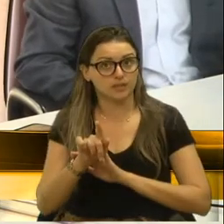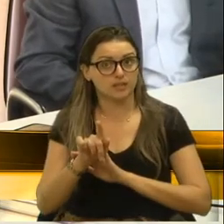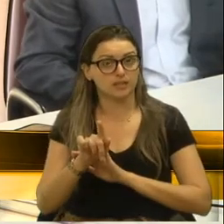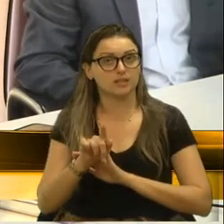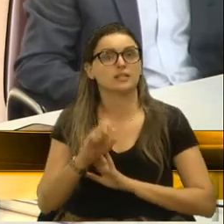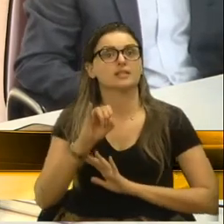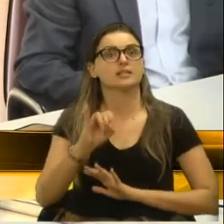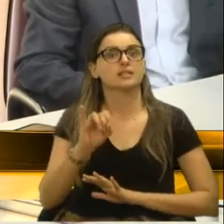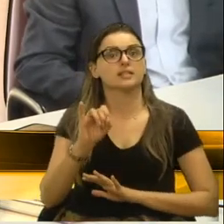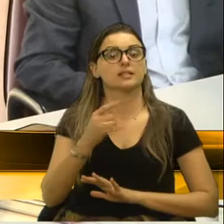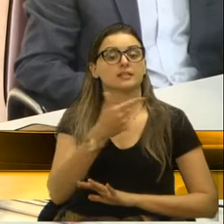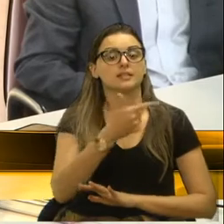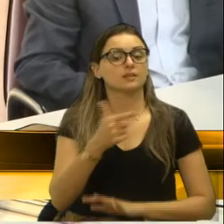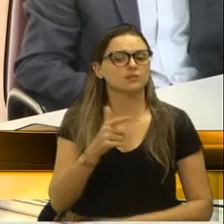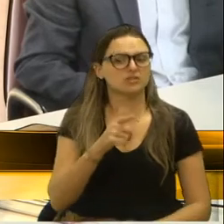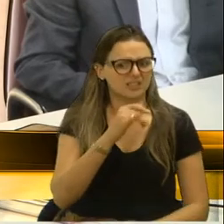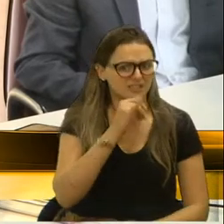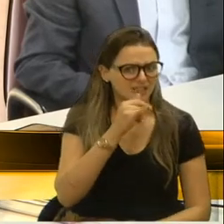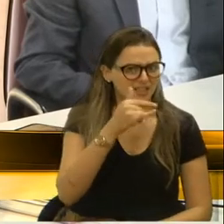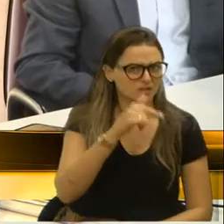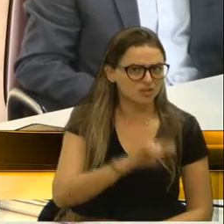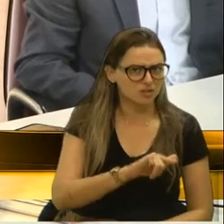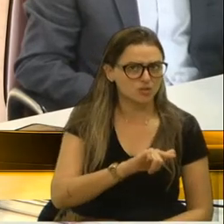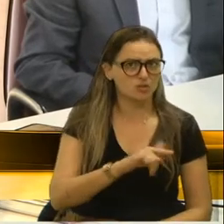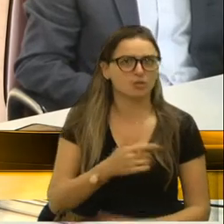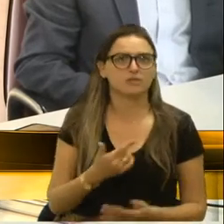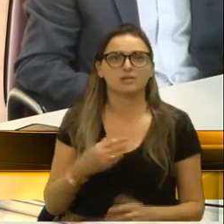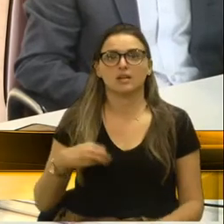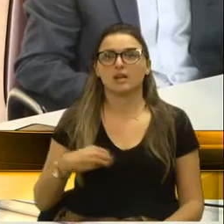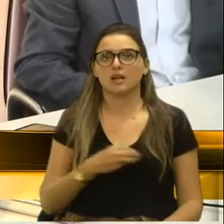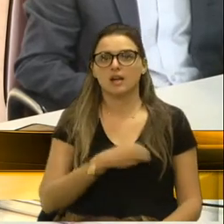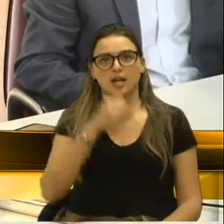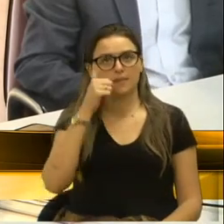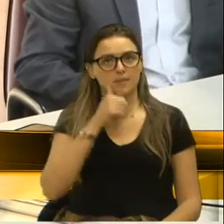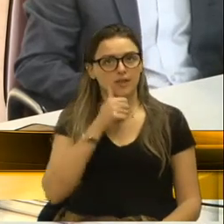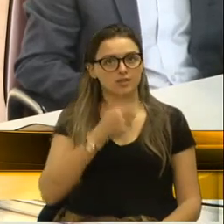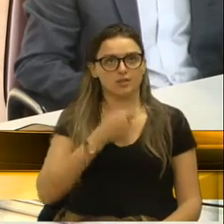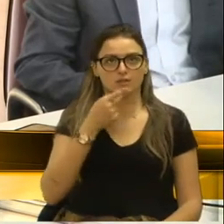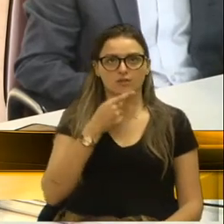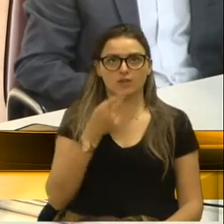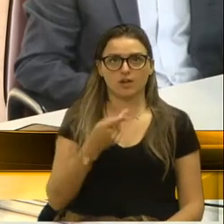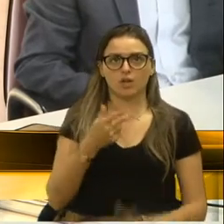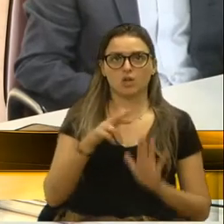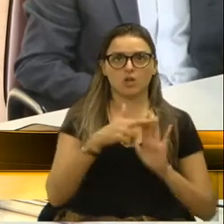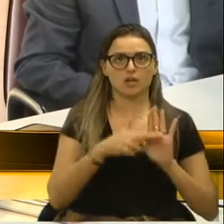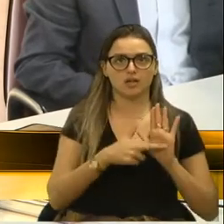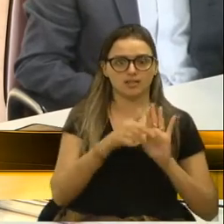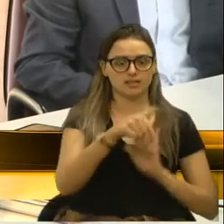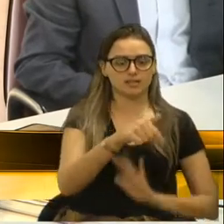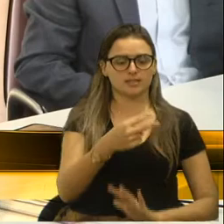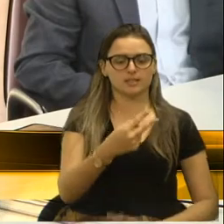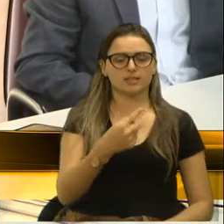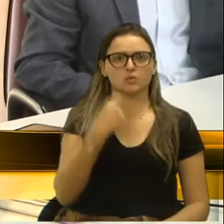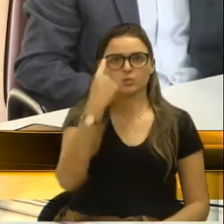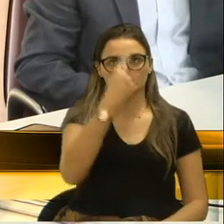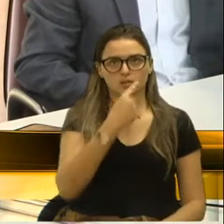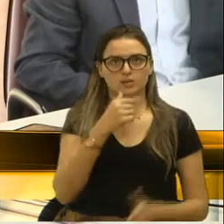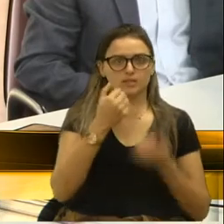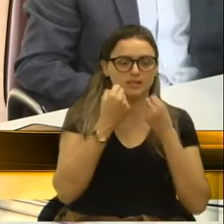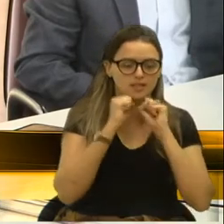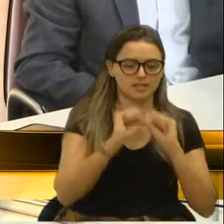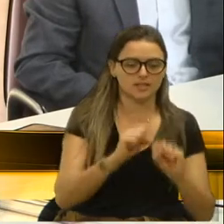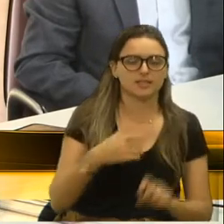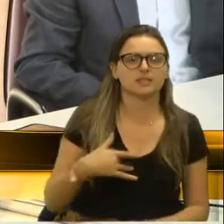era testado novamente. A médica disse que, pelo protocolo, 72 horas, e já sei que a Secretaria de Saúde